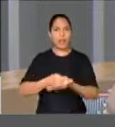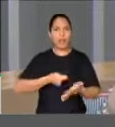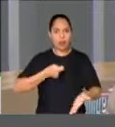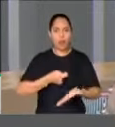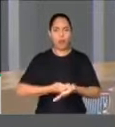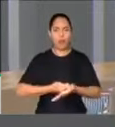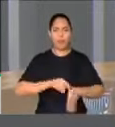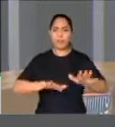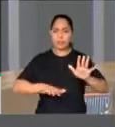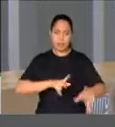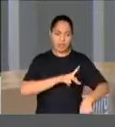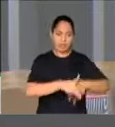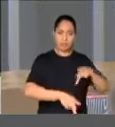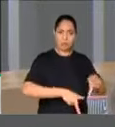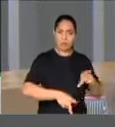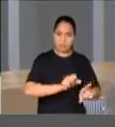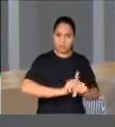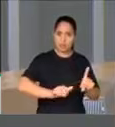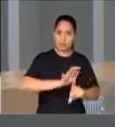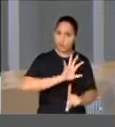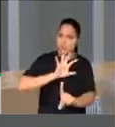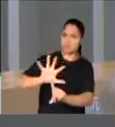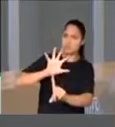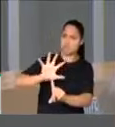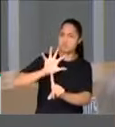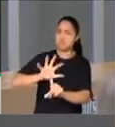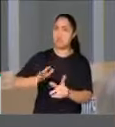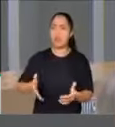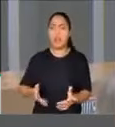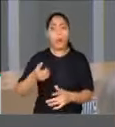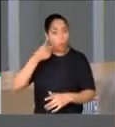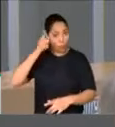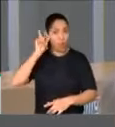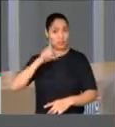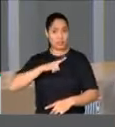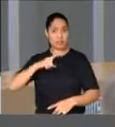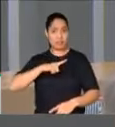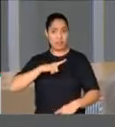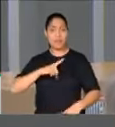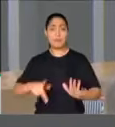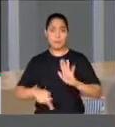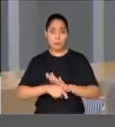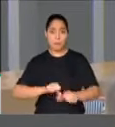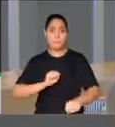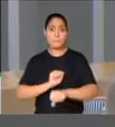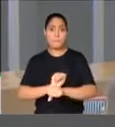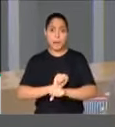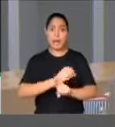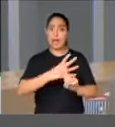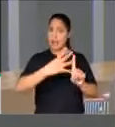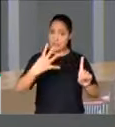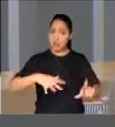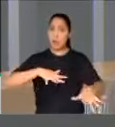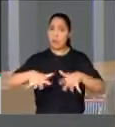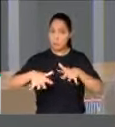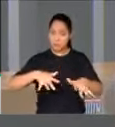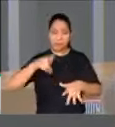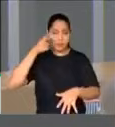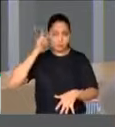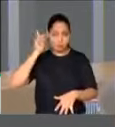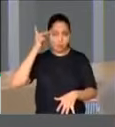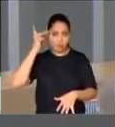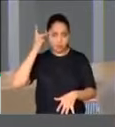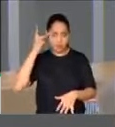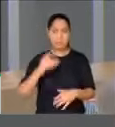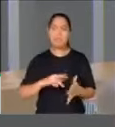acordo com a pressão da sociedade. Então, ontem a gente teve uma parada LGBT E aí perguntaram aqui a mim, o